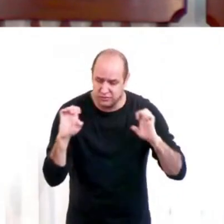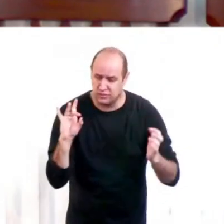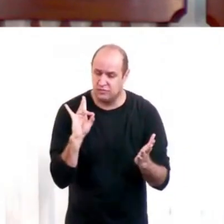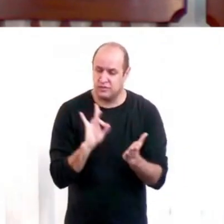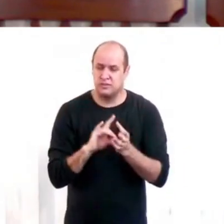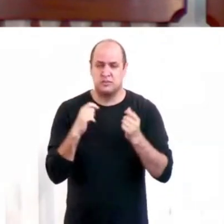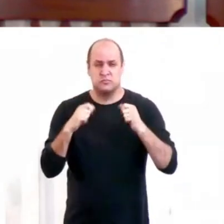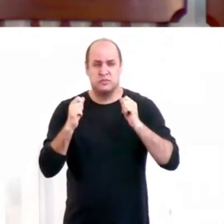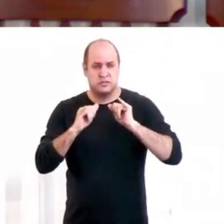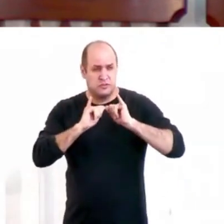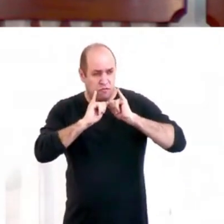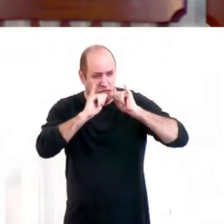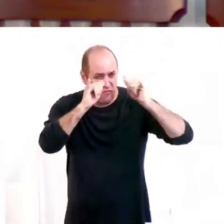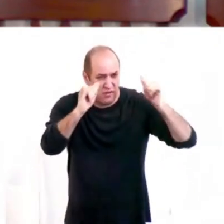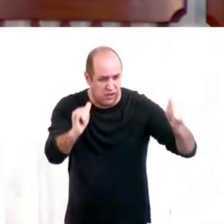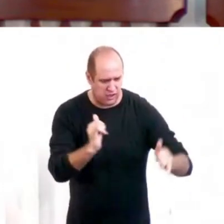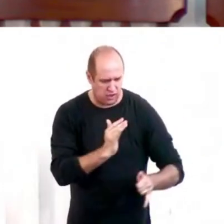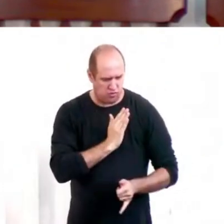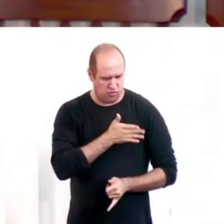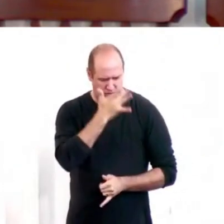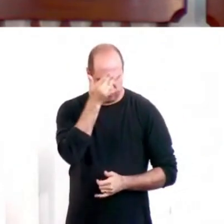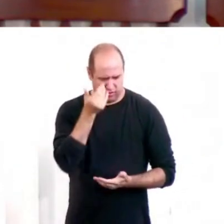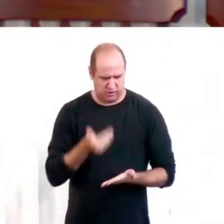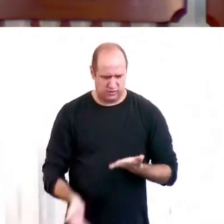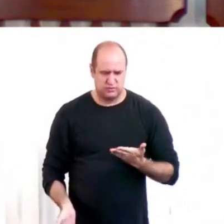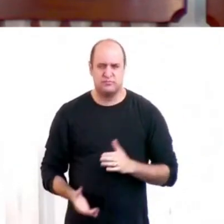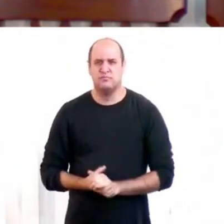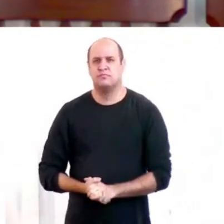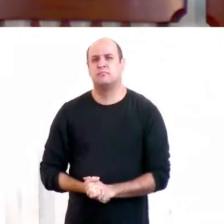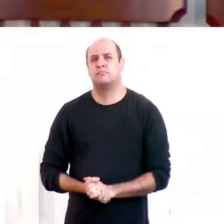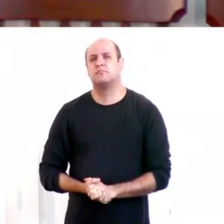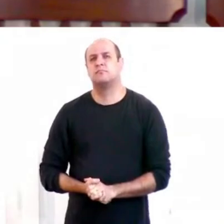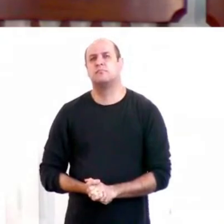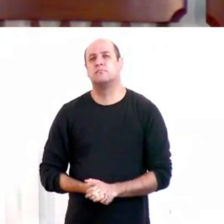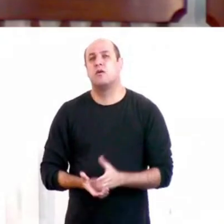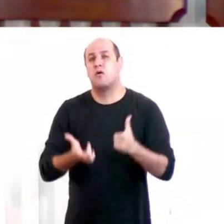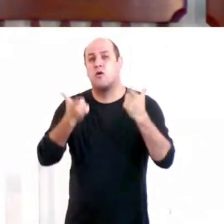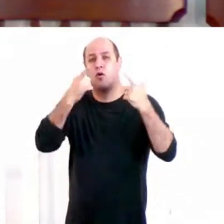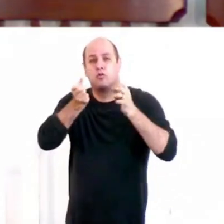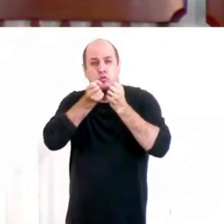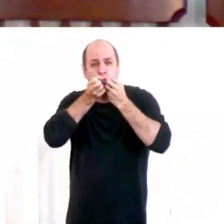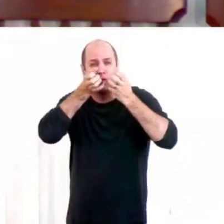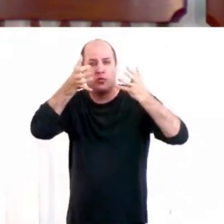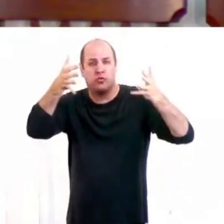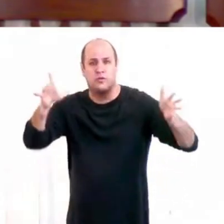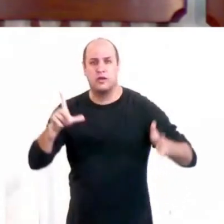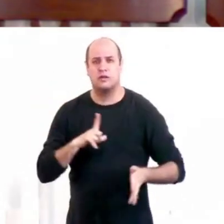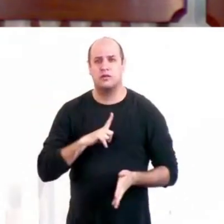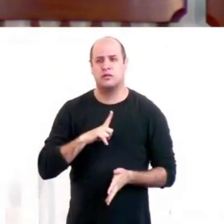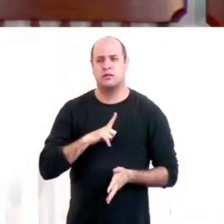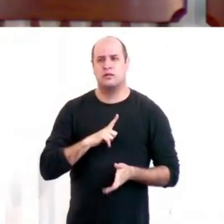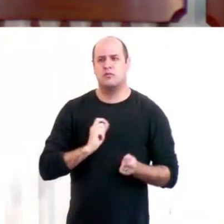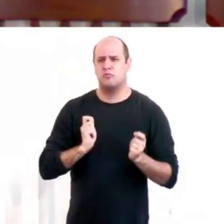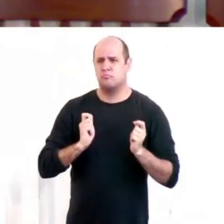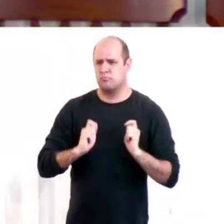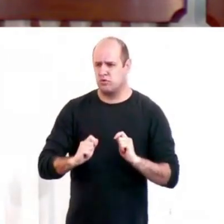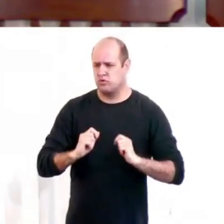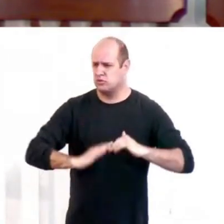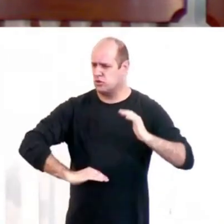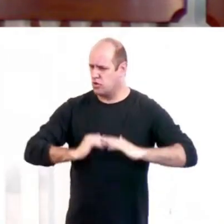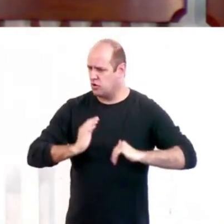coração do perdido. Aonde está soprando o vento, para que possamos ser obra de